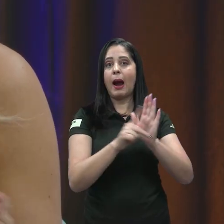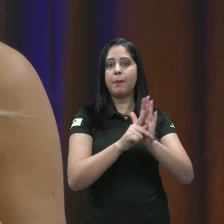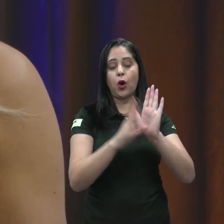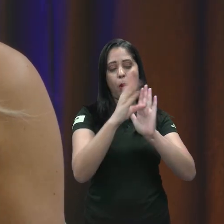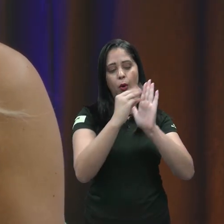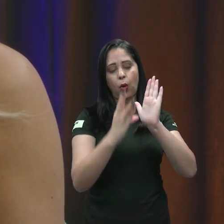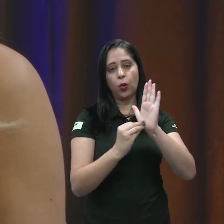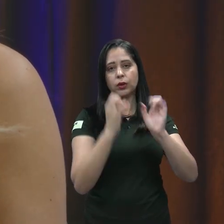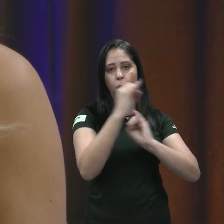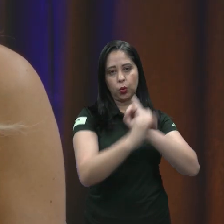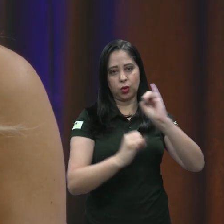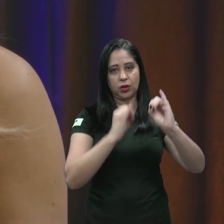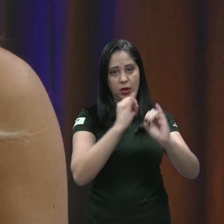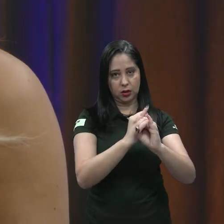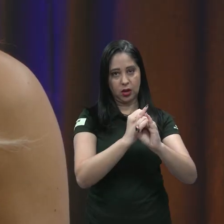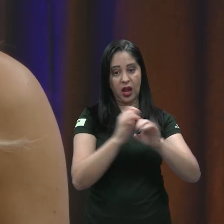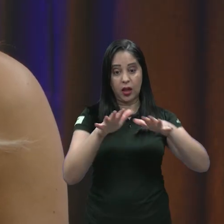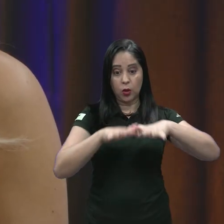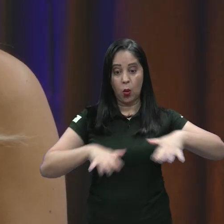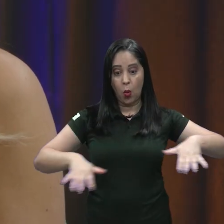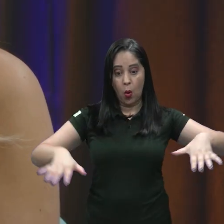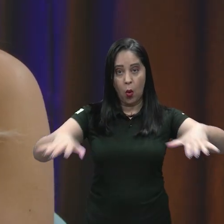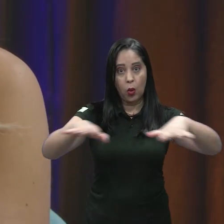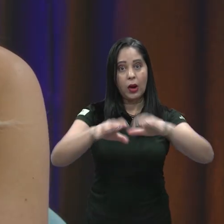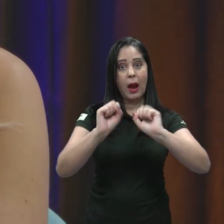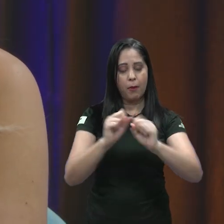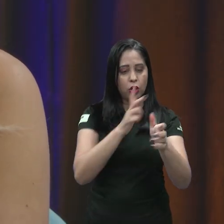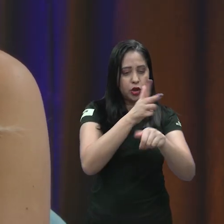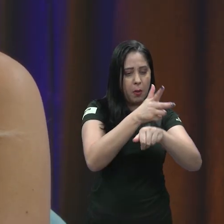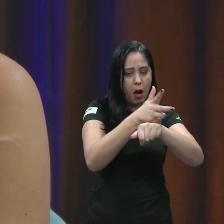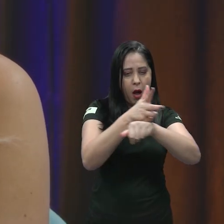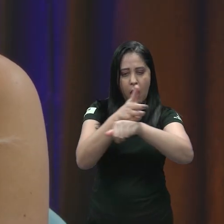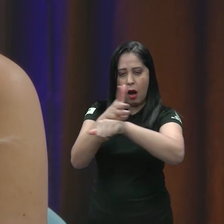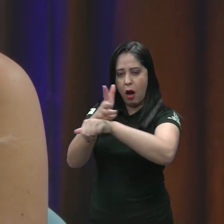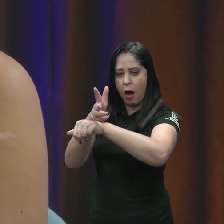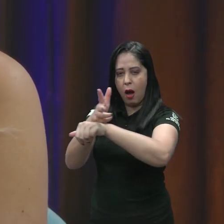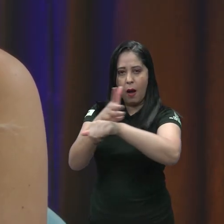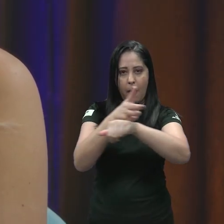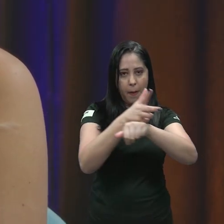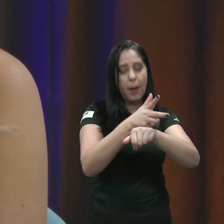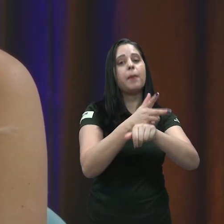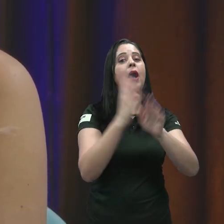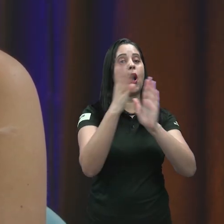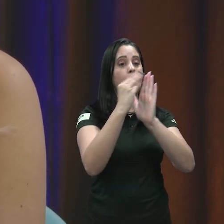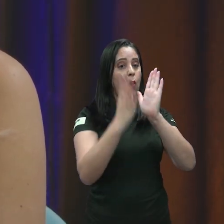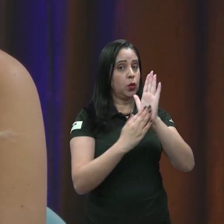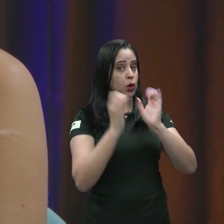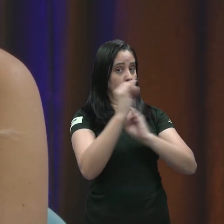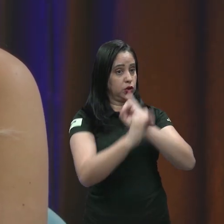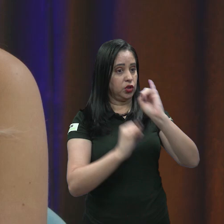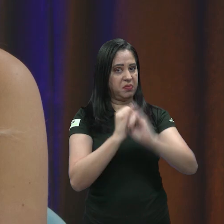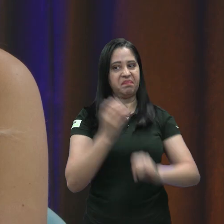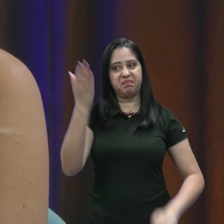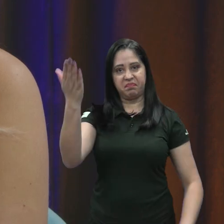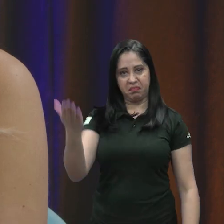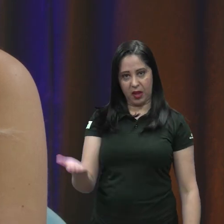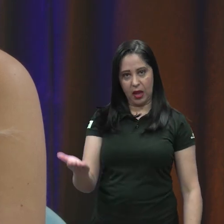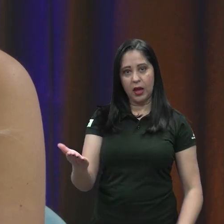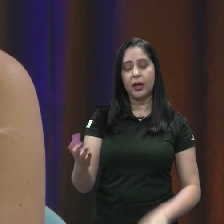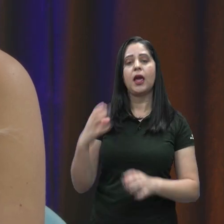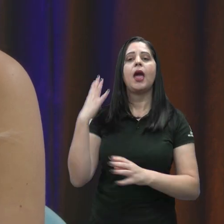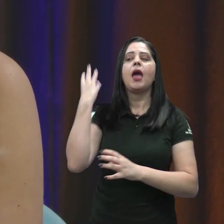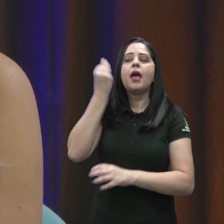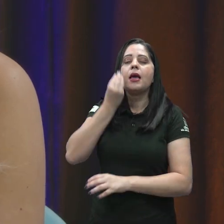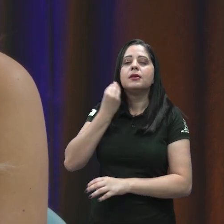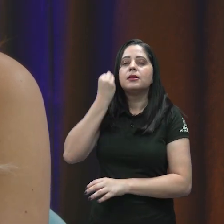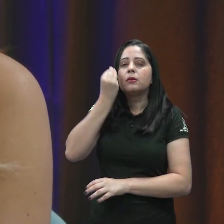que é um espaço com diversos ambientes para gravação de conteúdo digital. Com uma formação sólida em empreendedorismo e